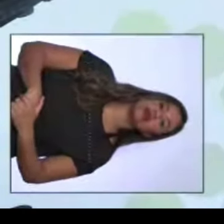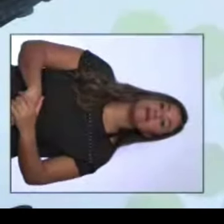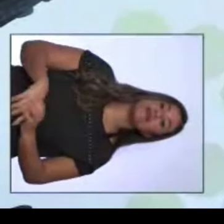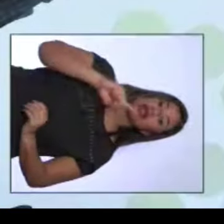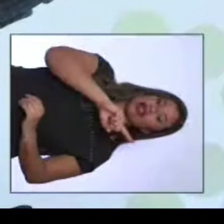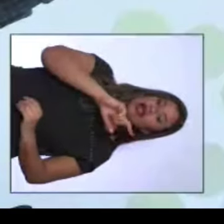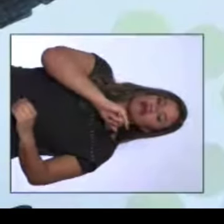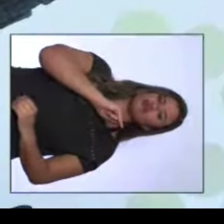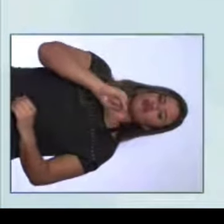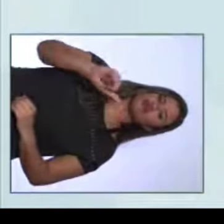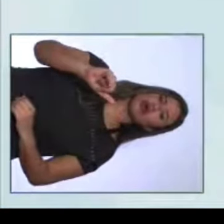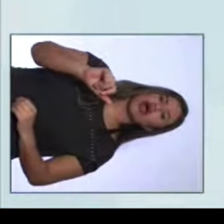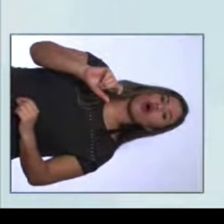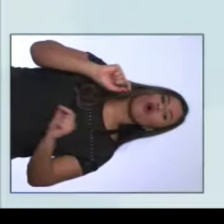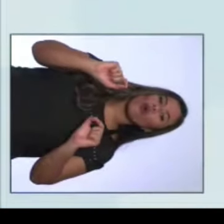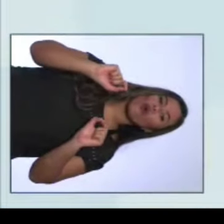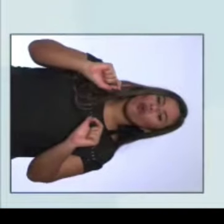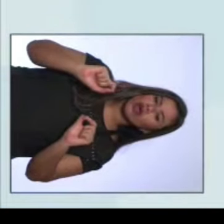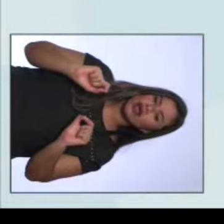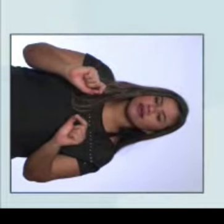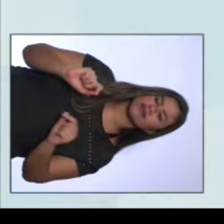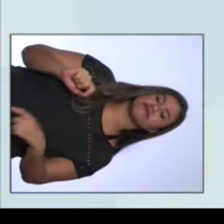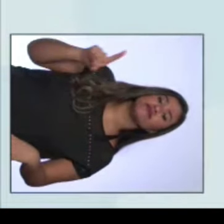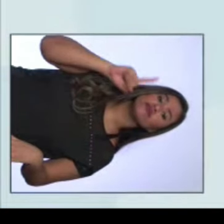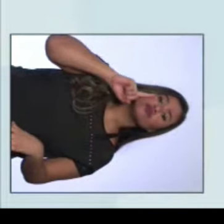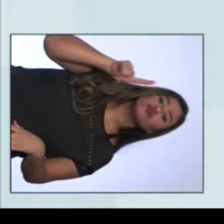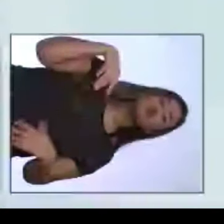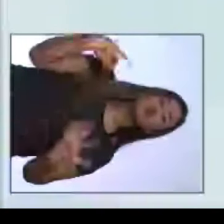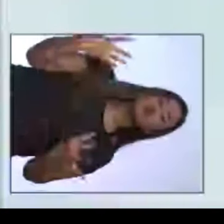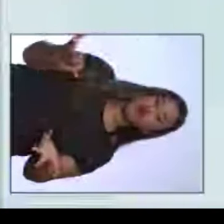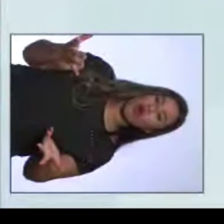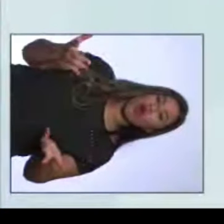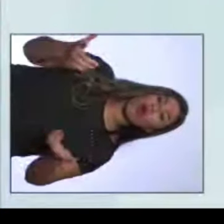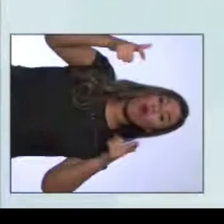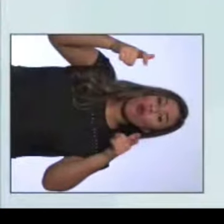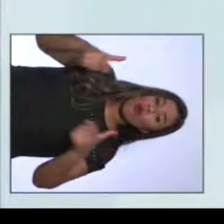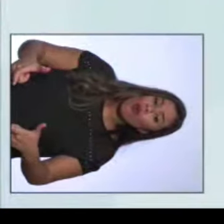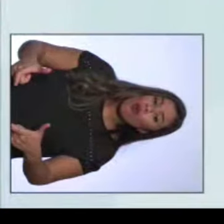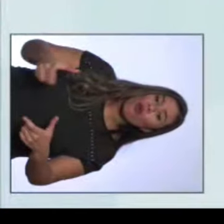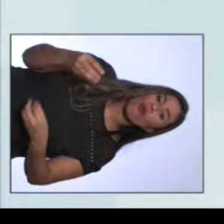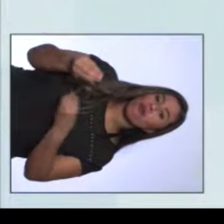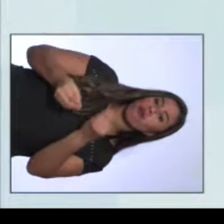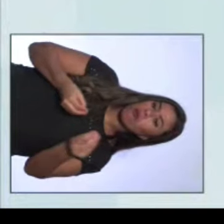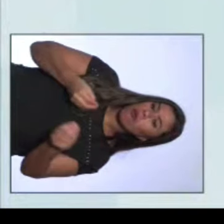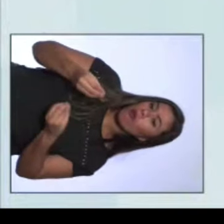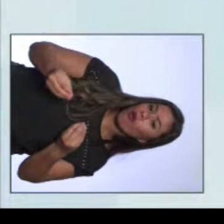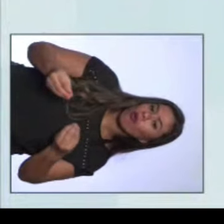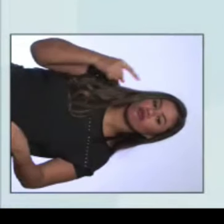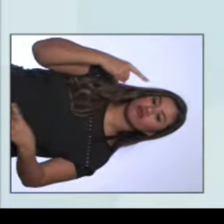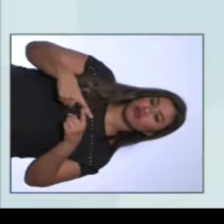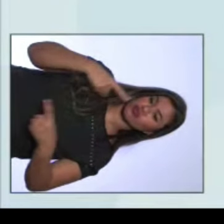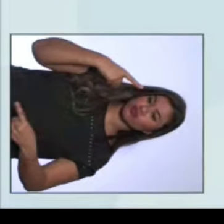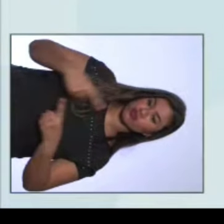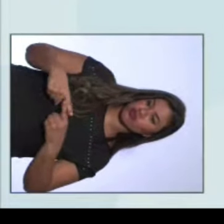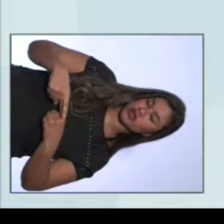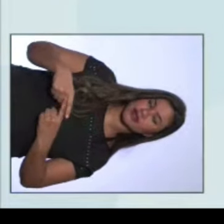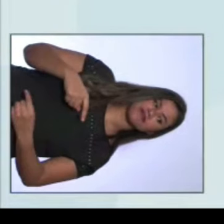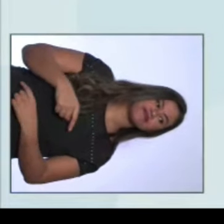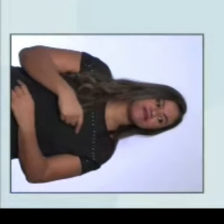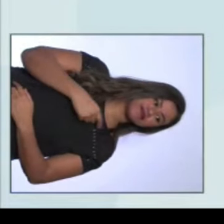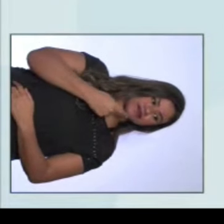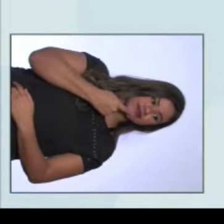notícia? Quando acontece? Onde? Como? Por quê? Eu vou deixar bem mais claro o seguinte. Eu quero